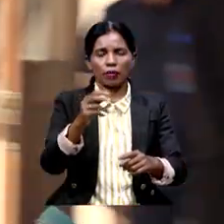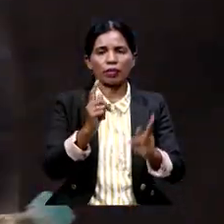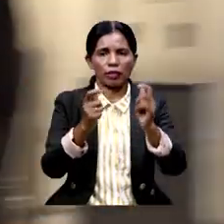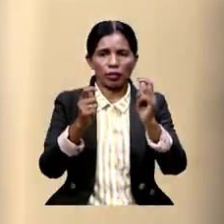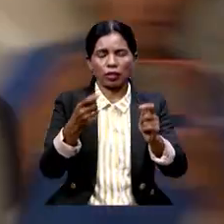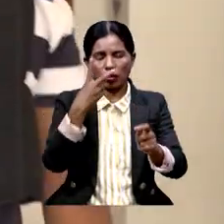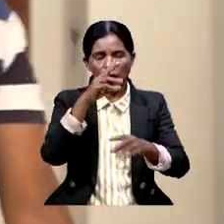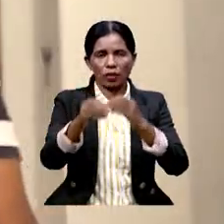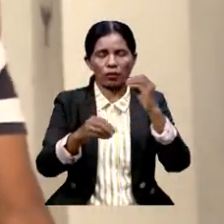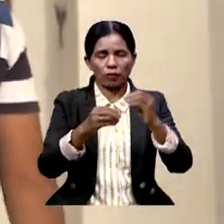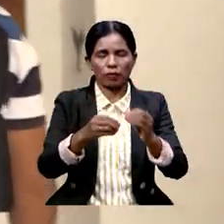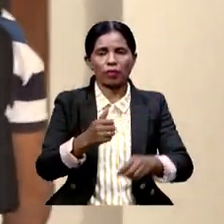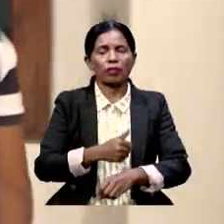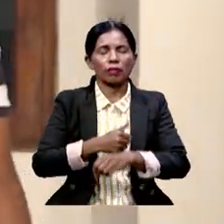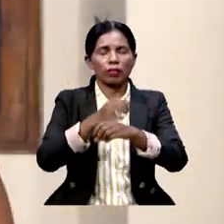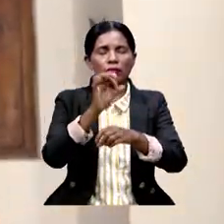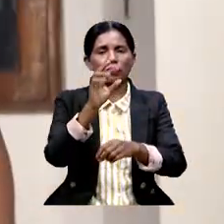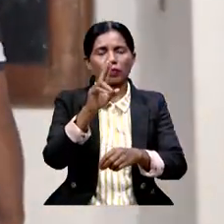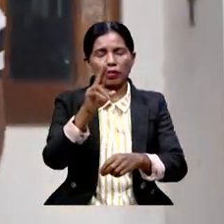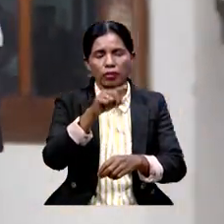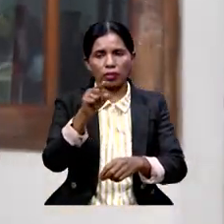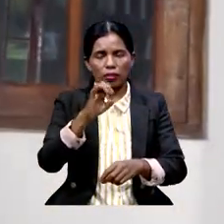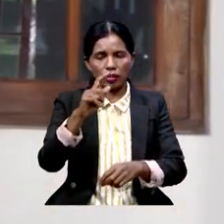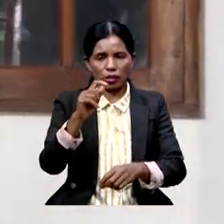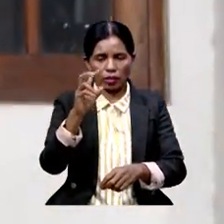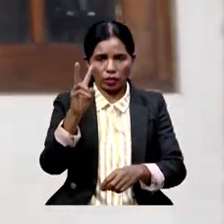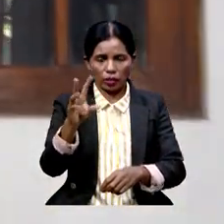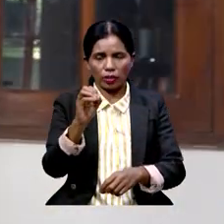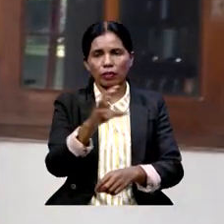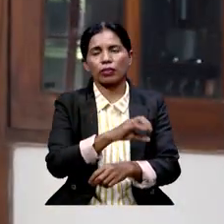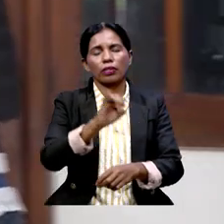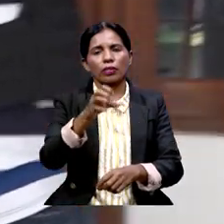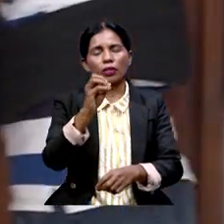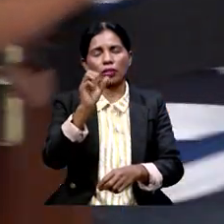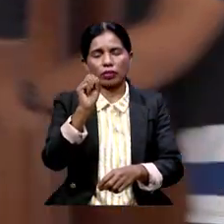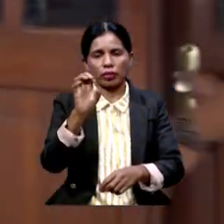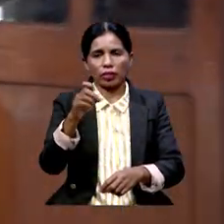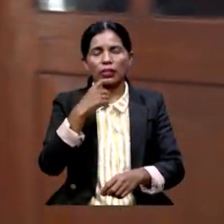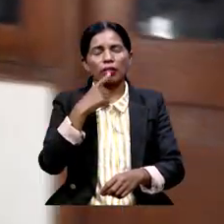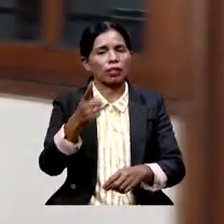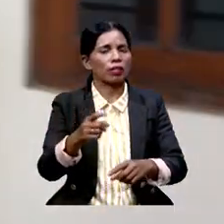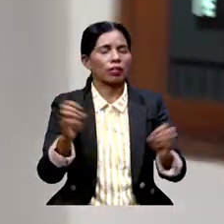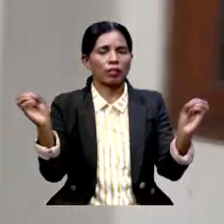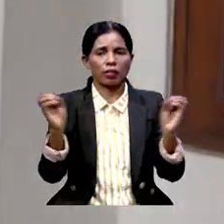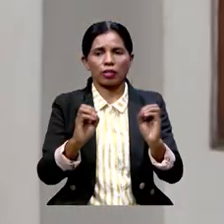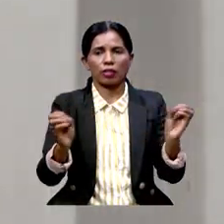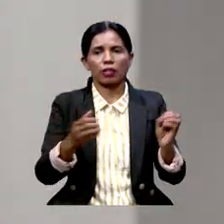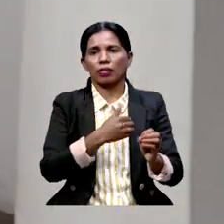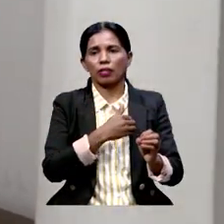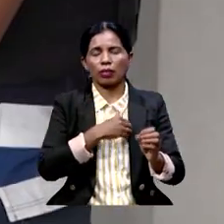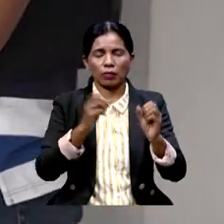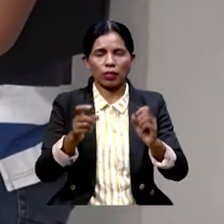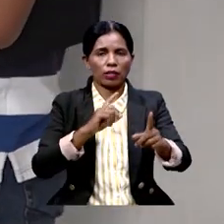confirma assunto no advogado fugitivo Arnolfo Teves, José da Costa Ximenez, mas bem advogado nien se deu bele